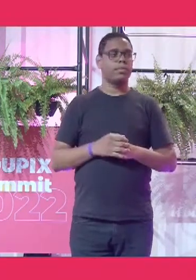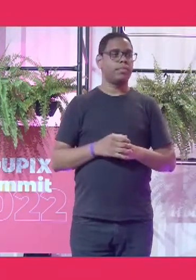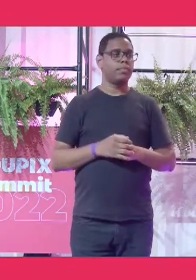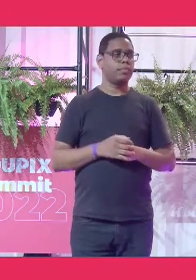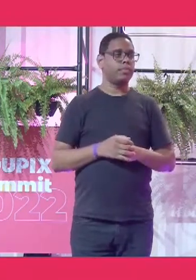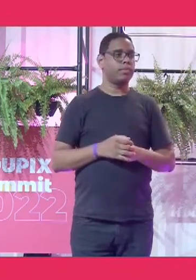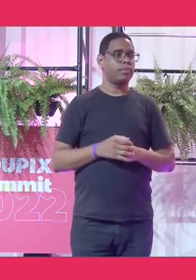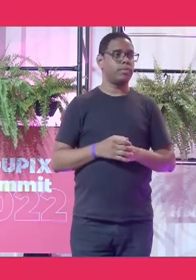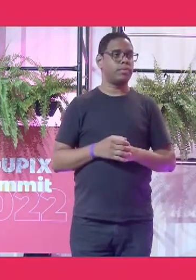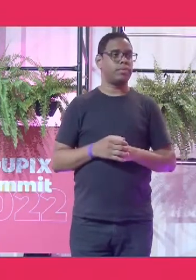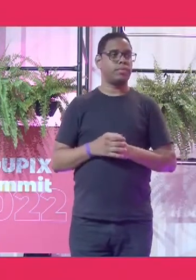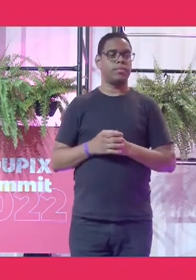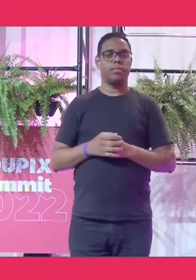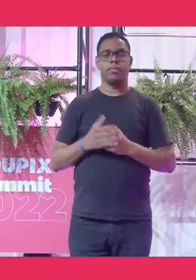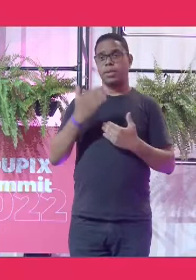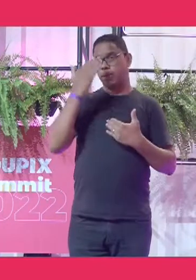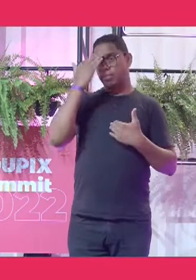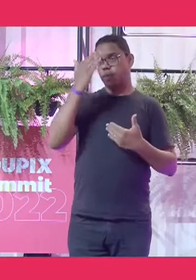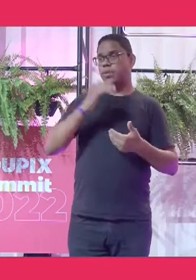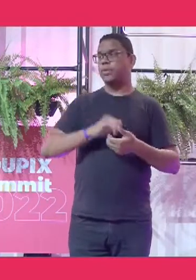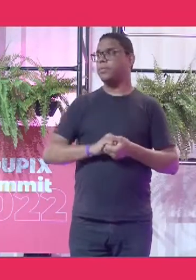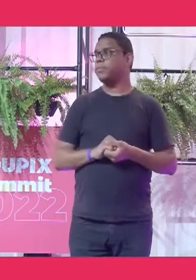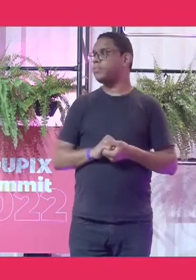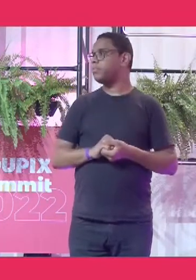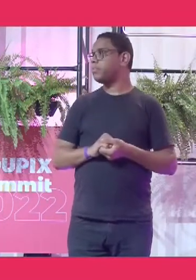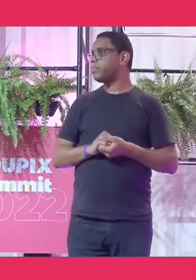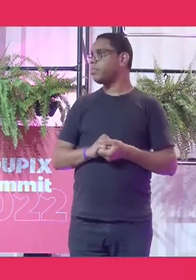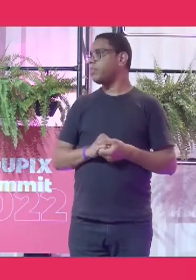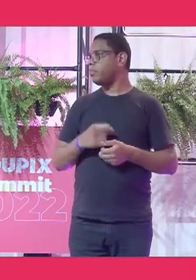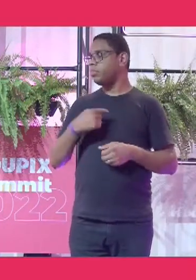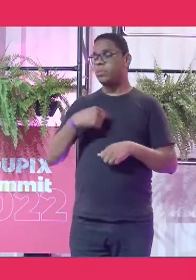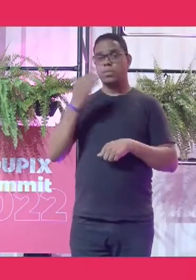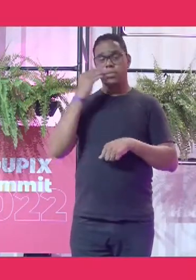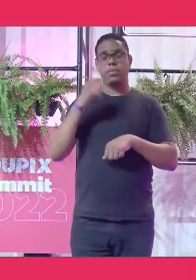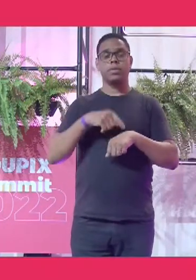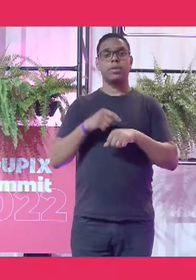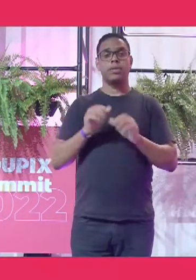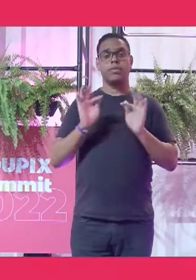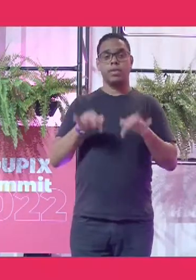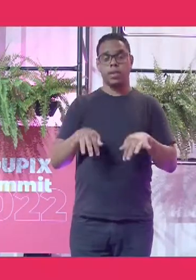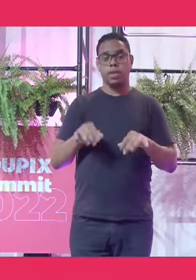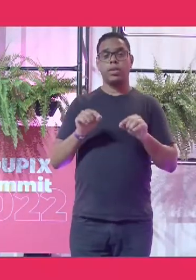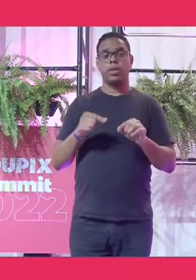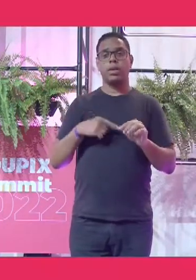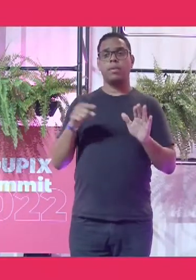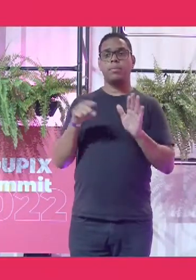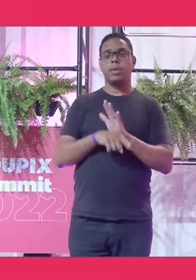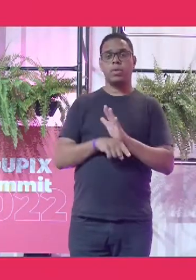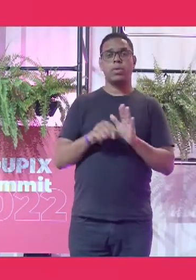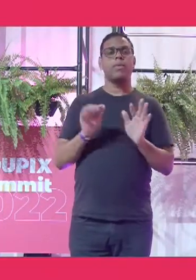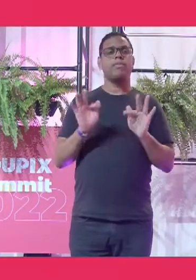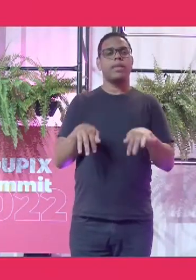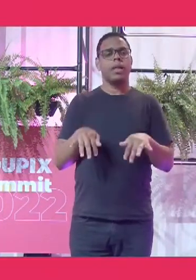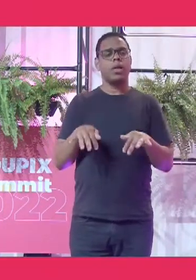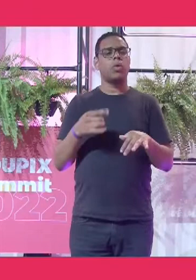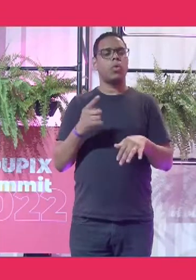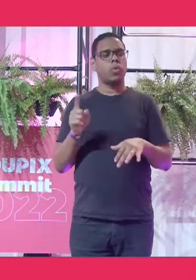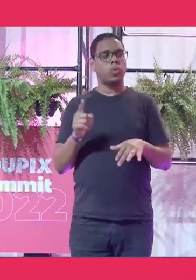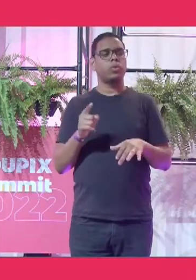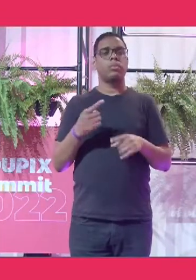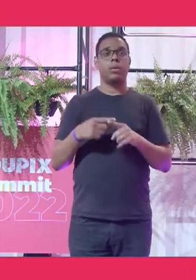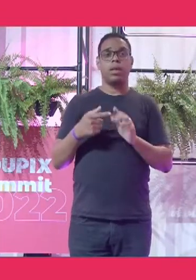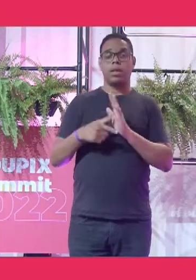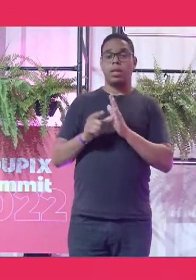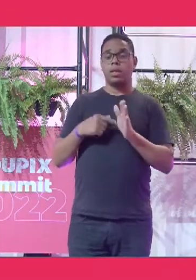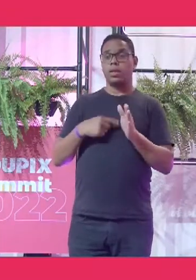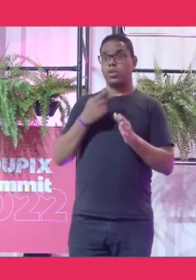Ah, então tá bom. Obrigada, gente. Eu tô tentando escolher como é que eu vou encerrar, com que pergunta eu vou encerrar essa conversa, porque no início da conversa